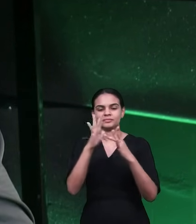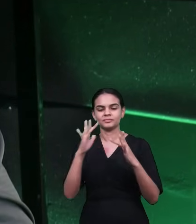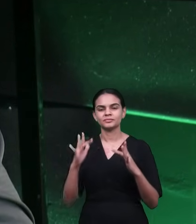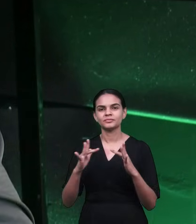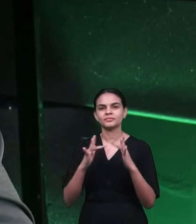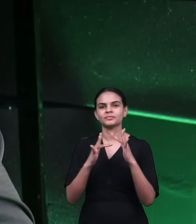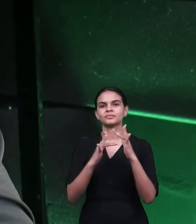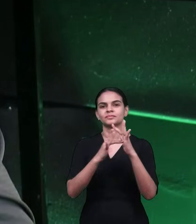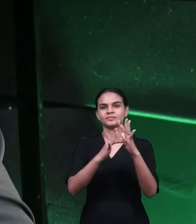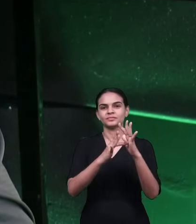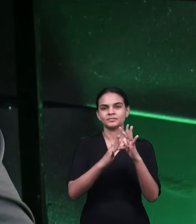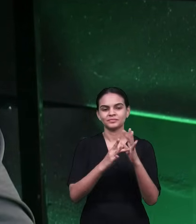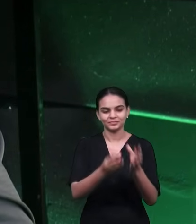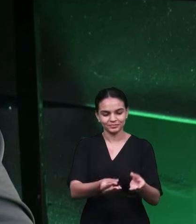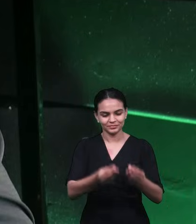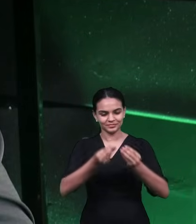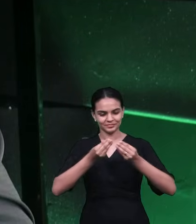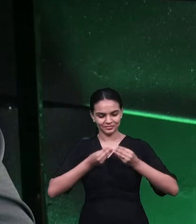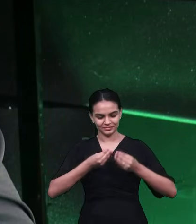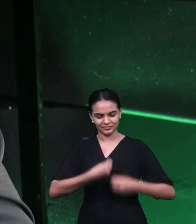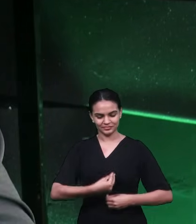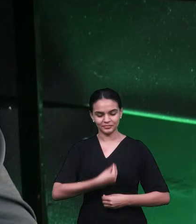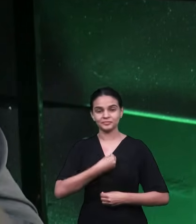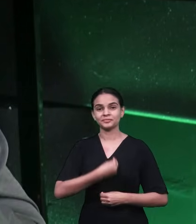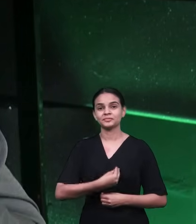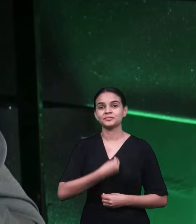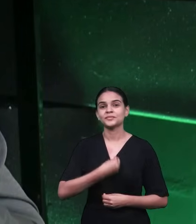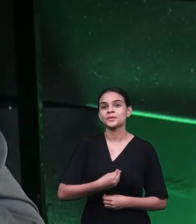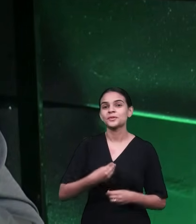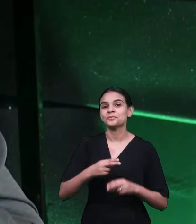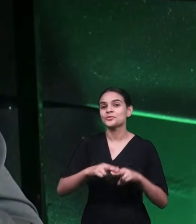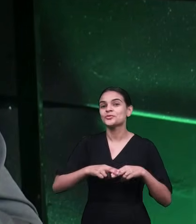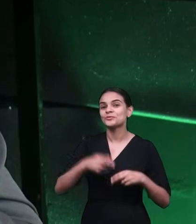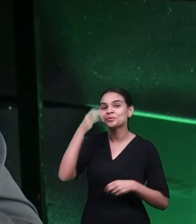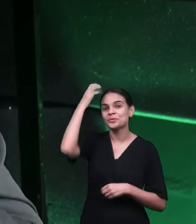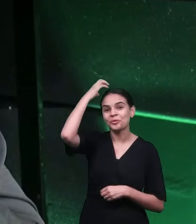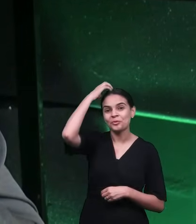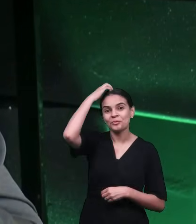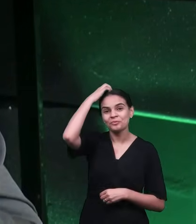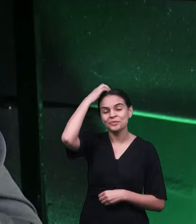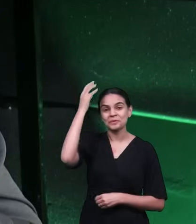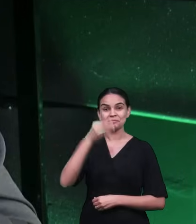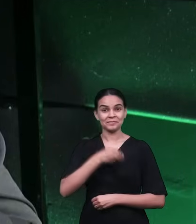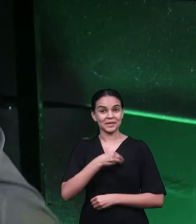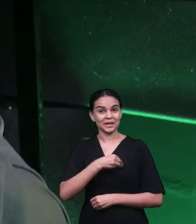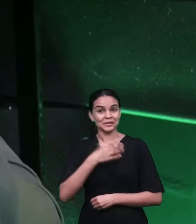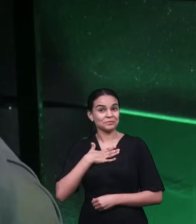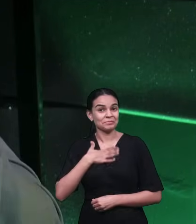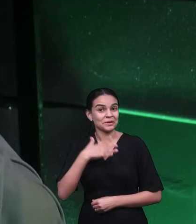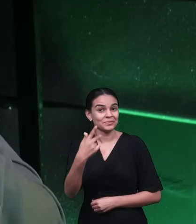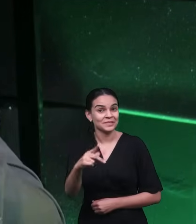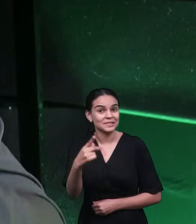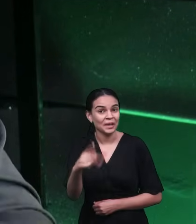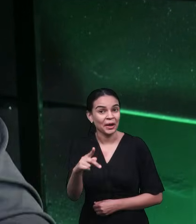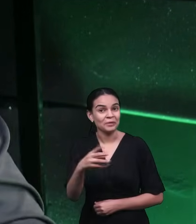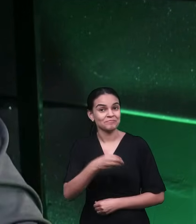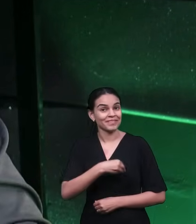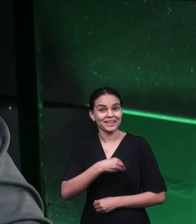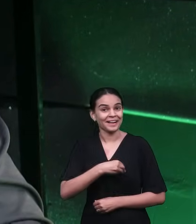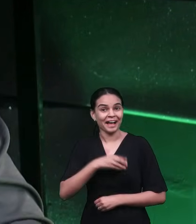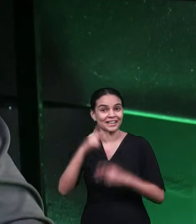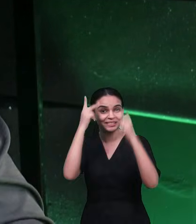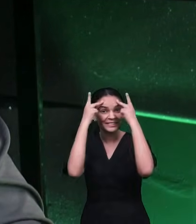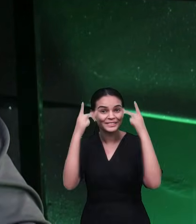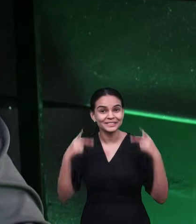a sua vida naquela cruz para pagar o meu pecado, o seu pecado, o pecado da humanidade, o pecado de você que está